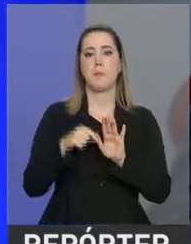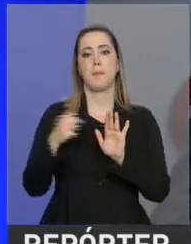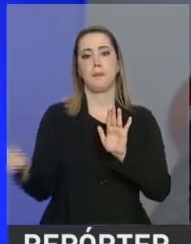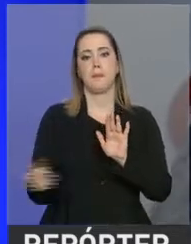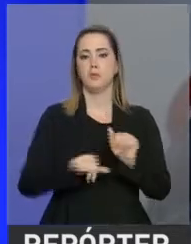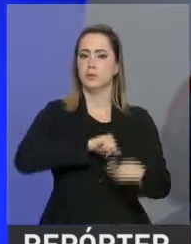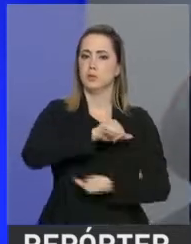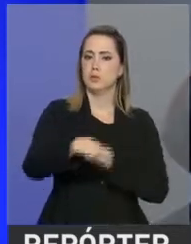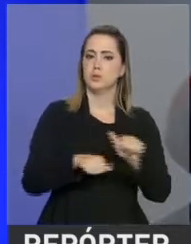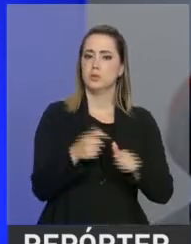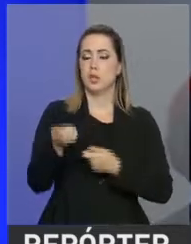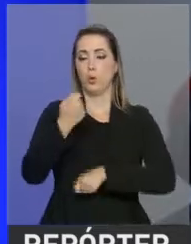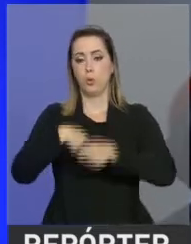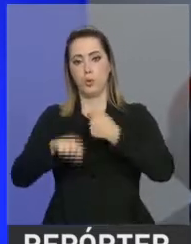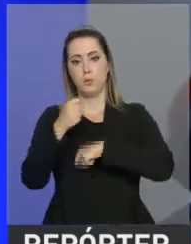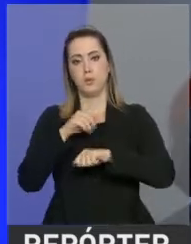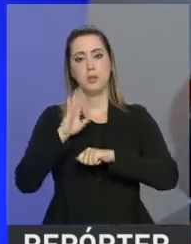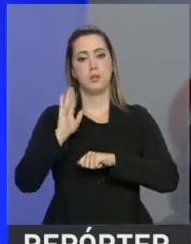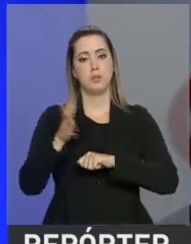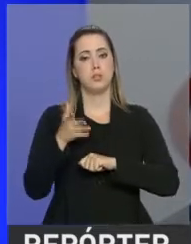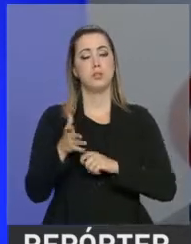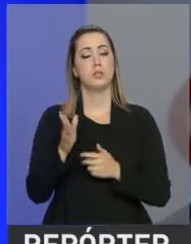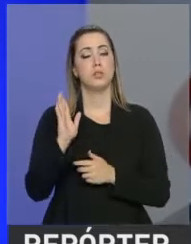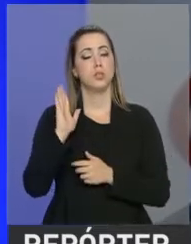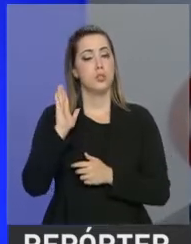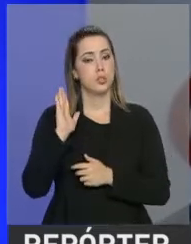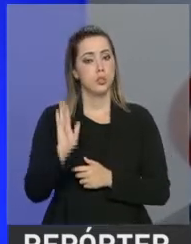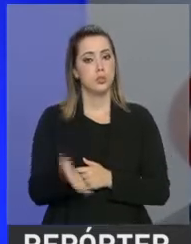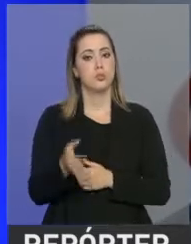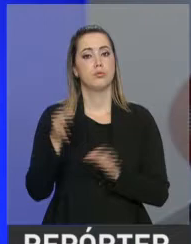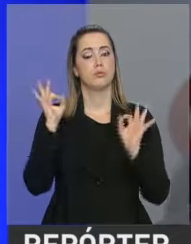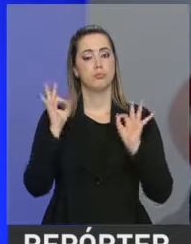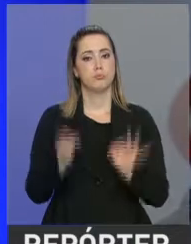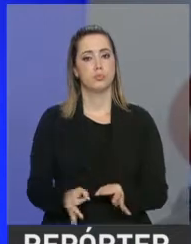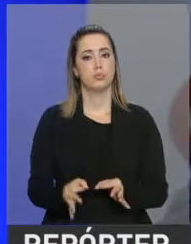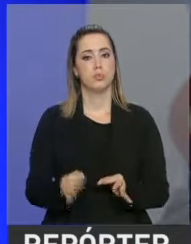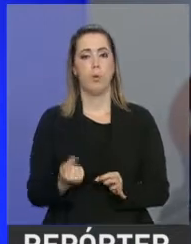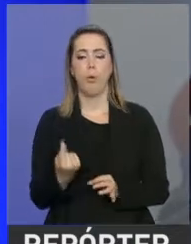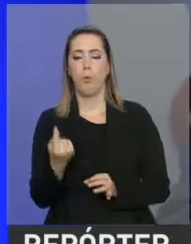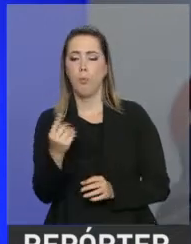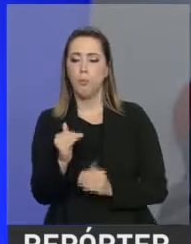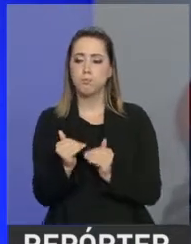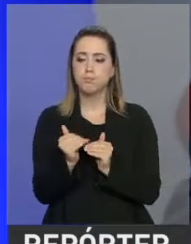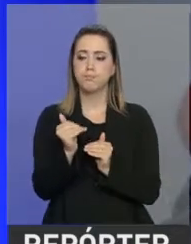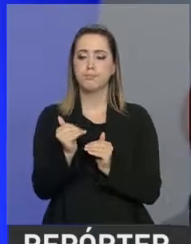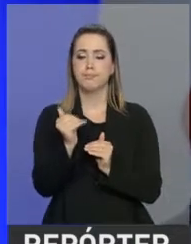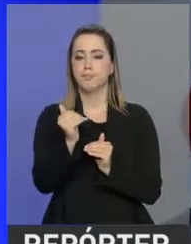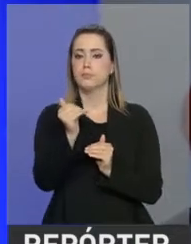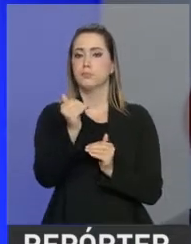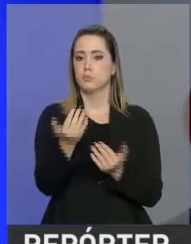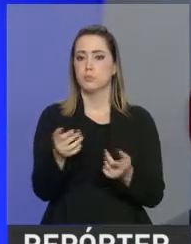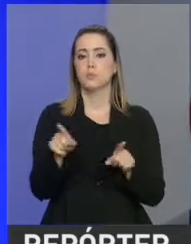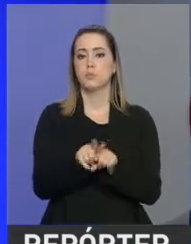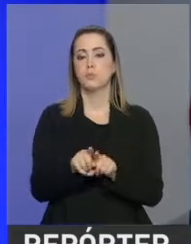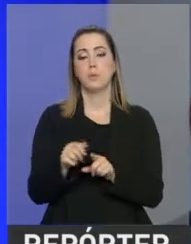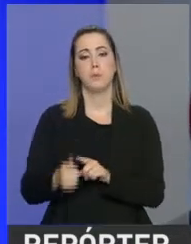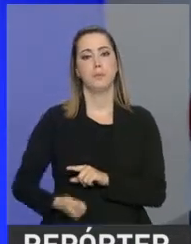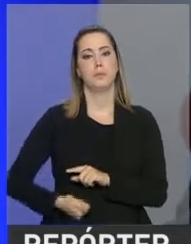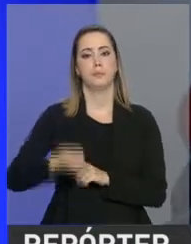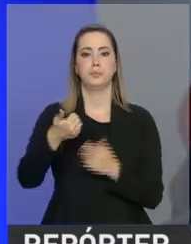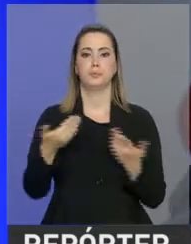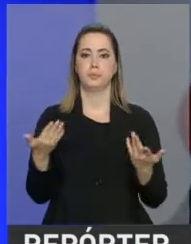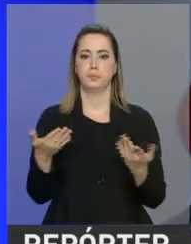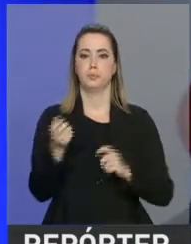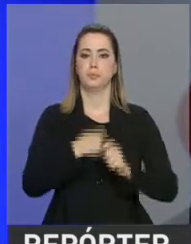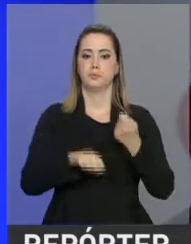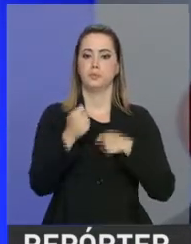da atividade econômica já é concretizado por alguns sinais antecedentes de uma melhora